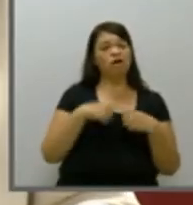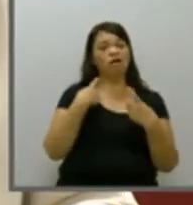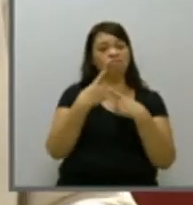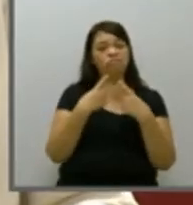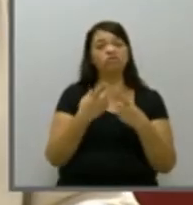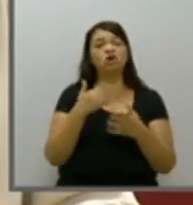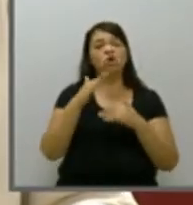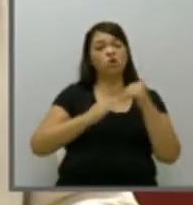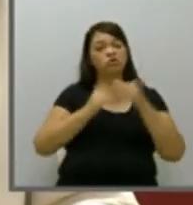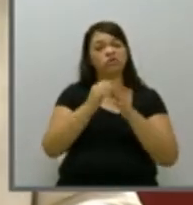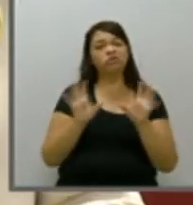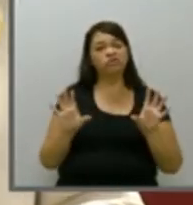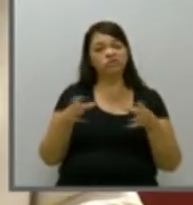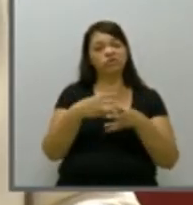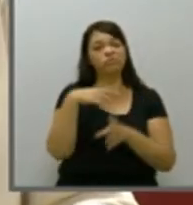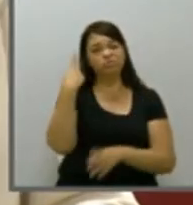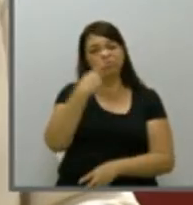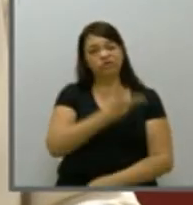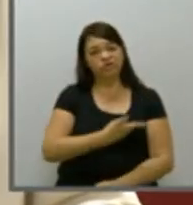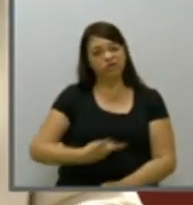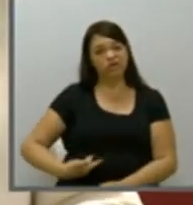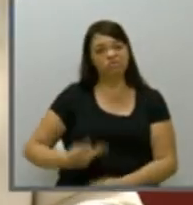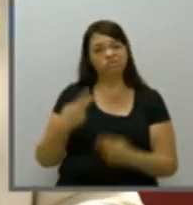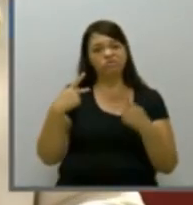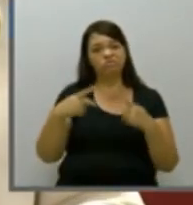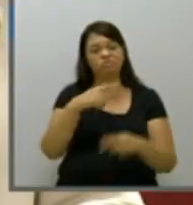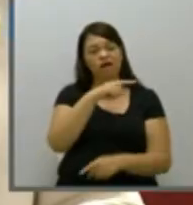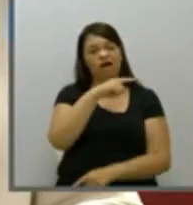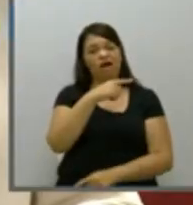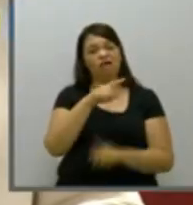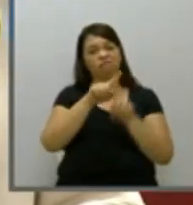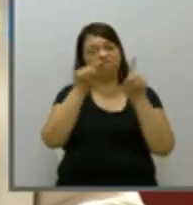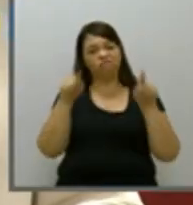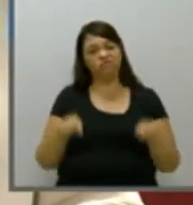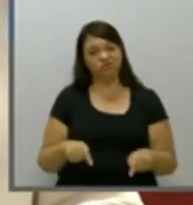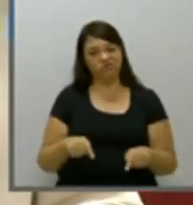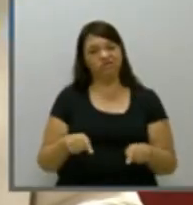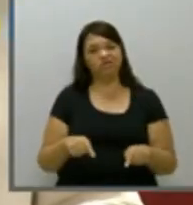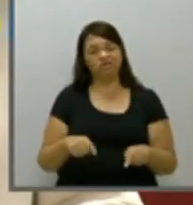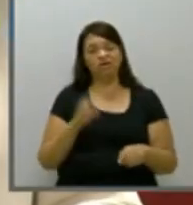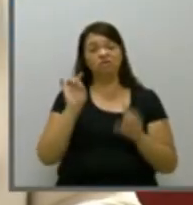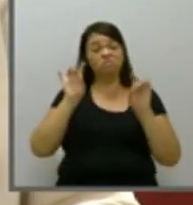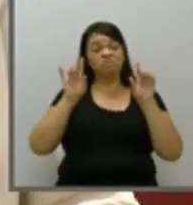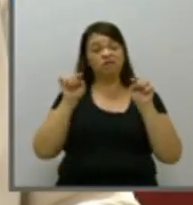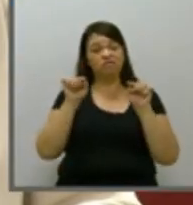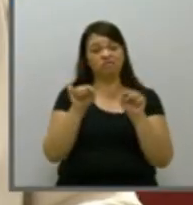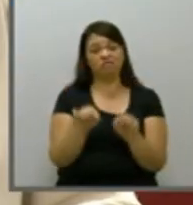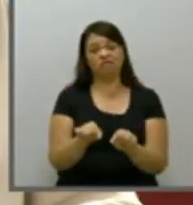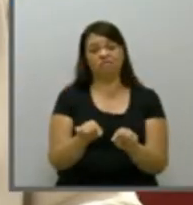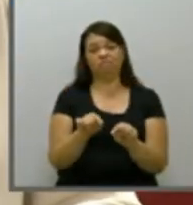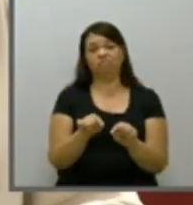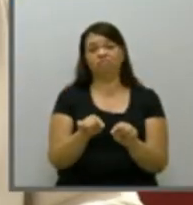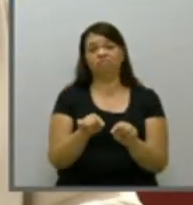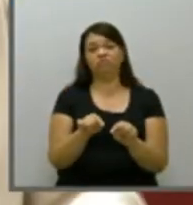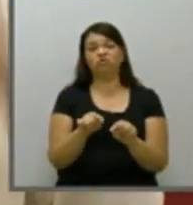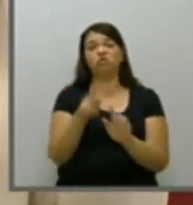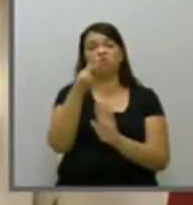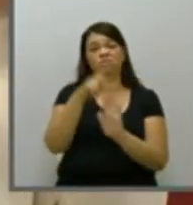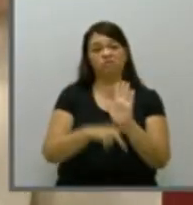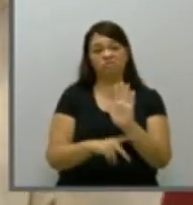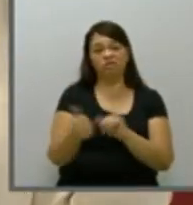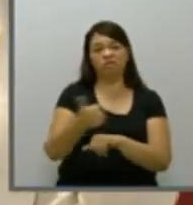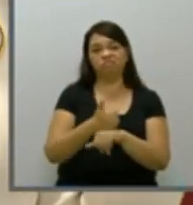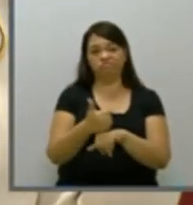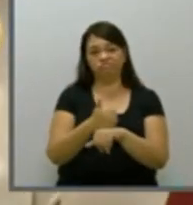das políticas públicas para o servidor queremos valorizar o servidor especialmente no que diz respeito ao seu plano de carreira